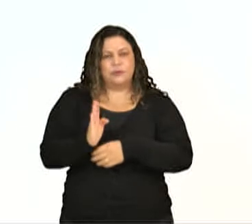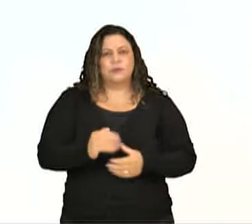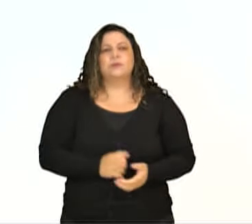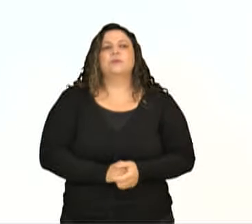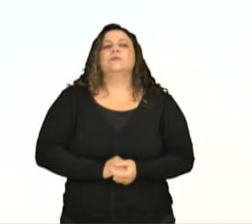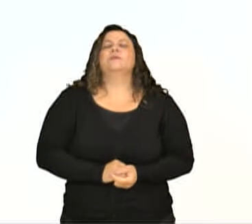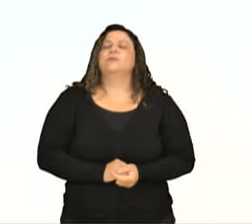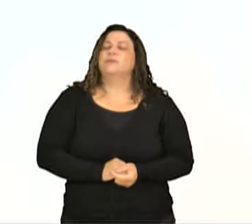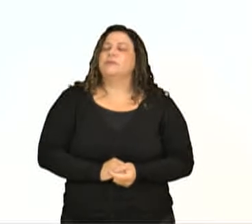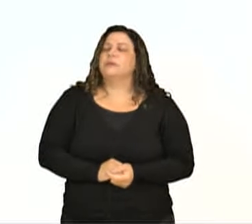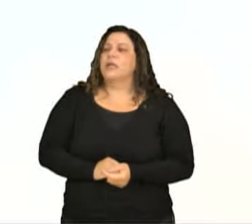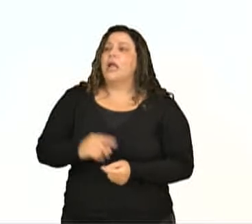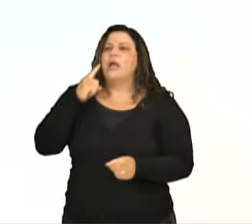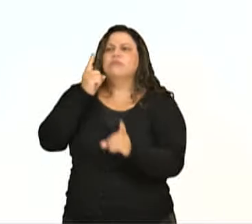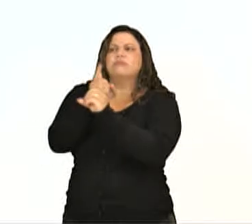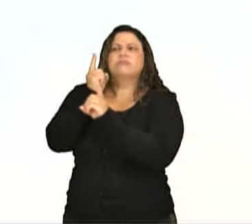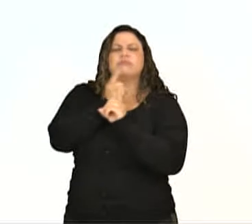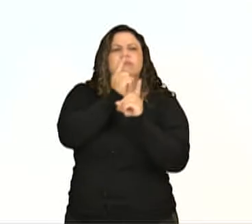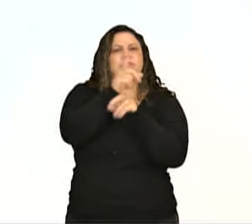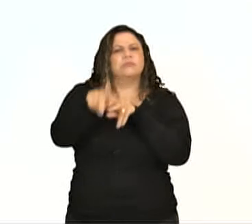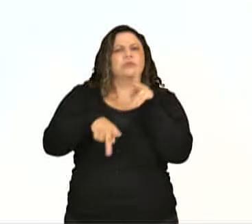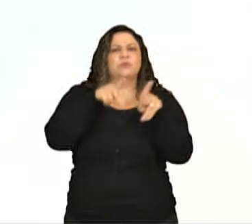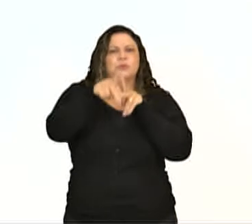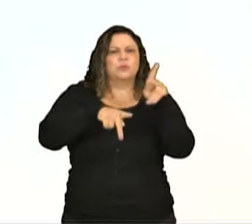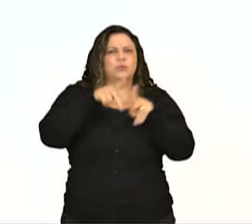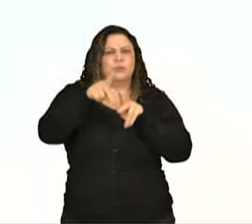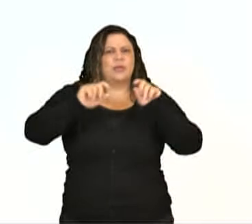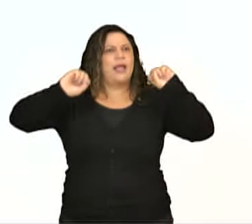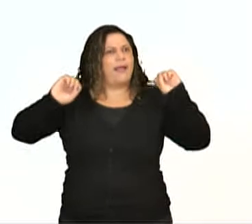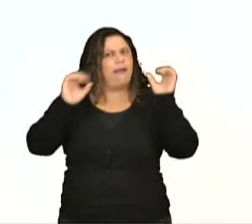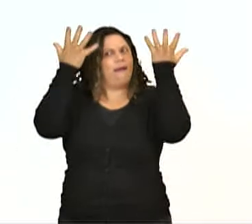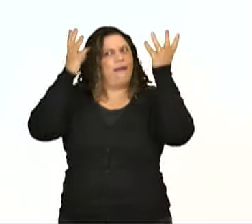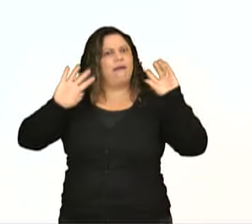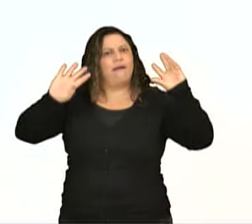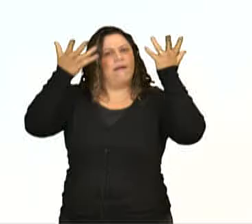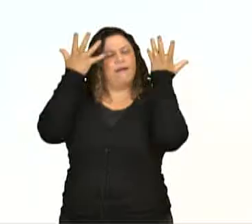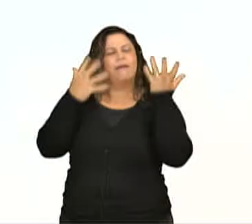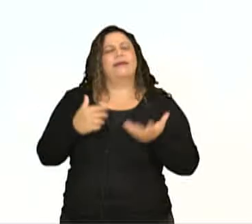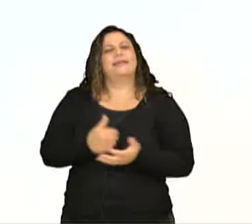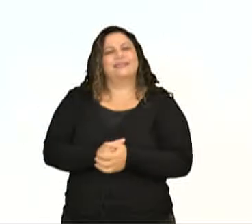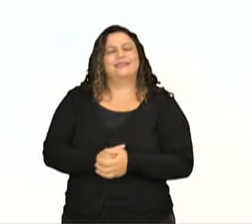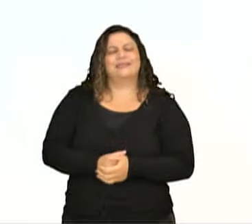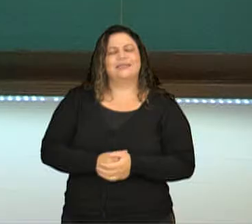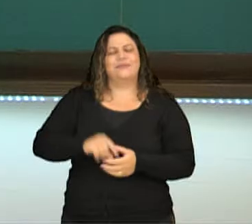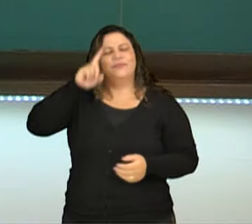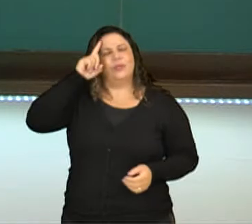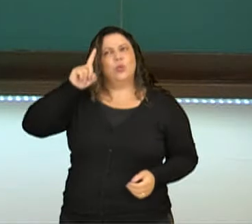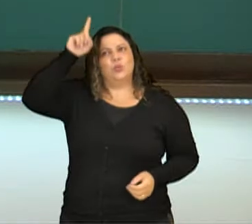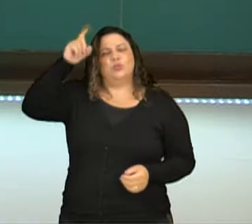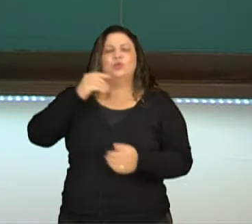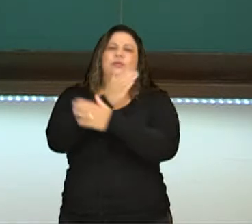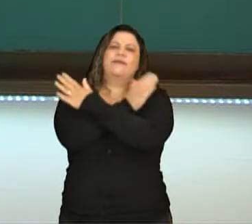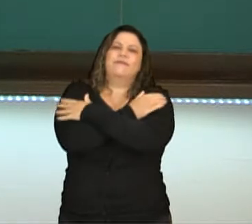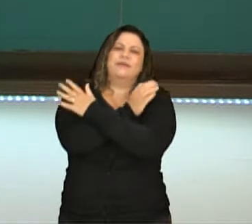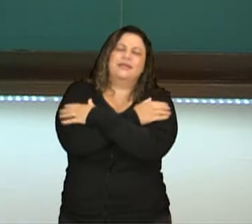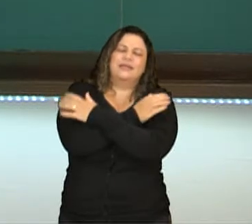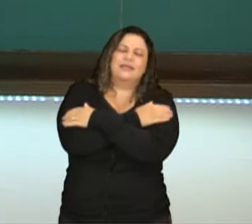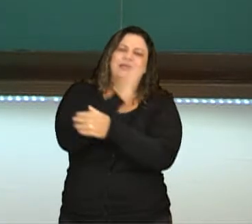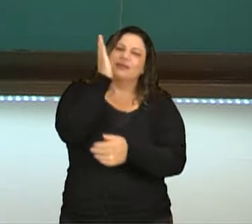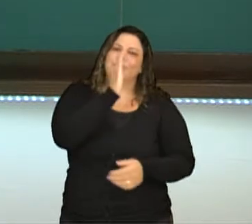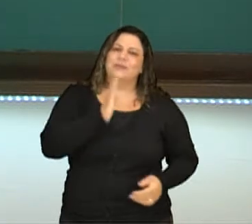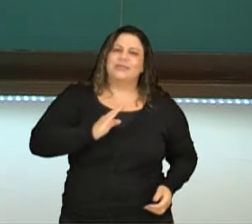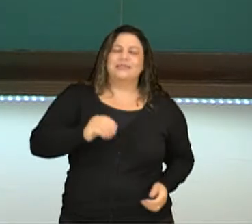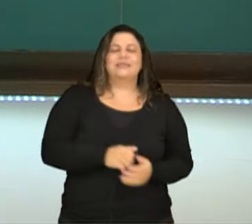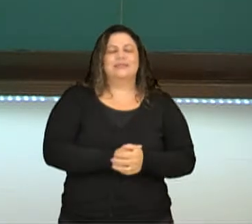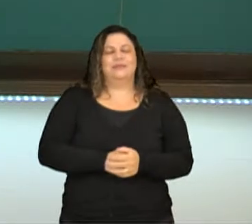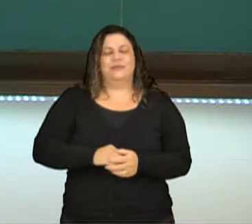população eram motivos de festa, como o 1º de maio, a principal data aí de feriado no Brasil, onde Getúlio Vargas se